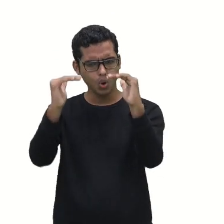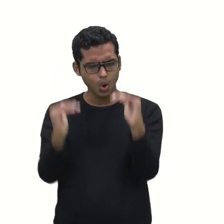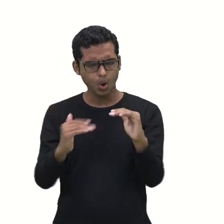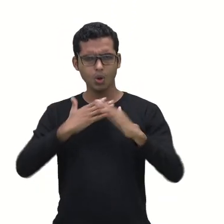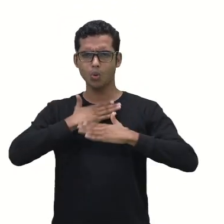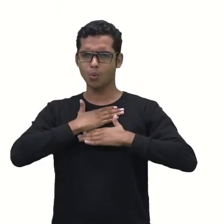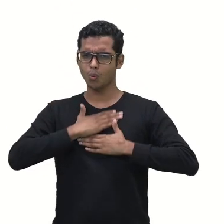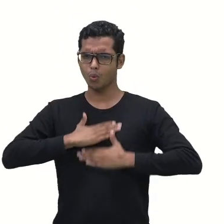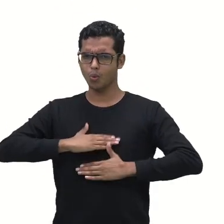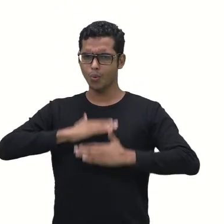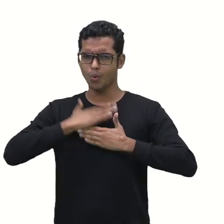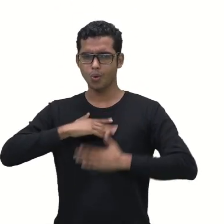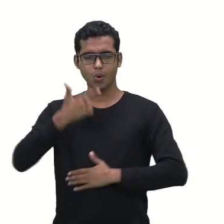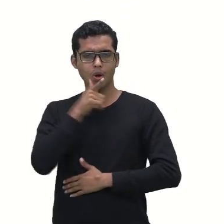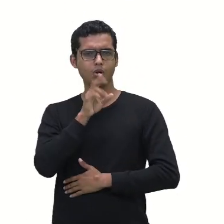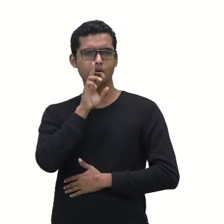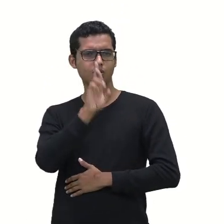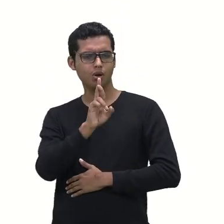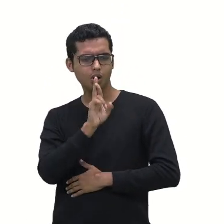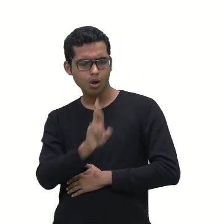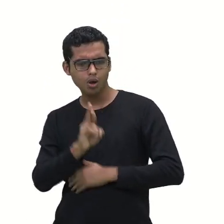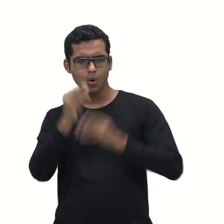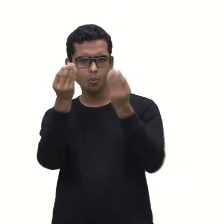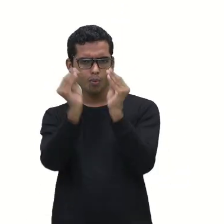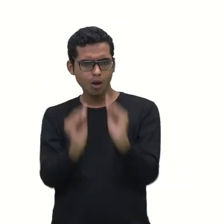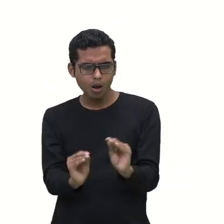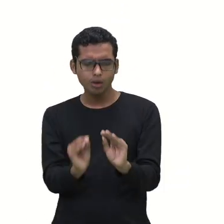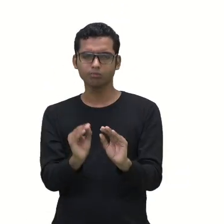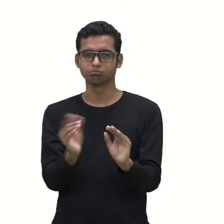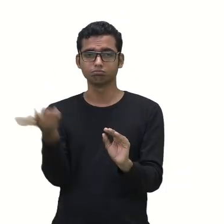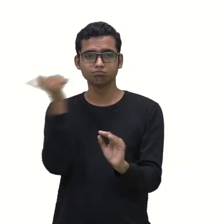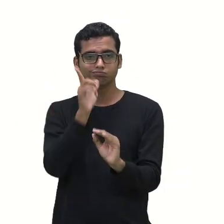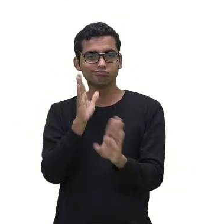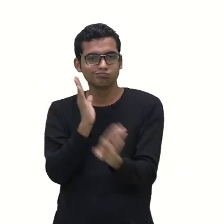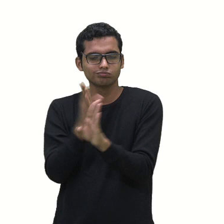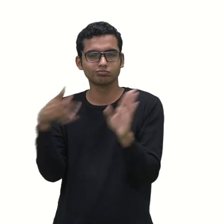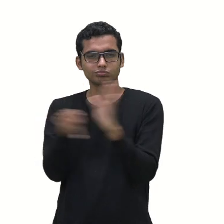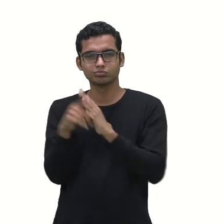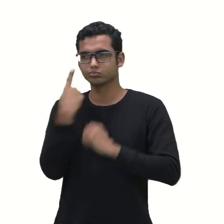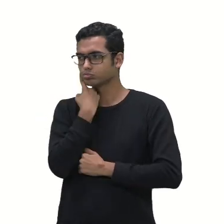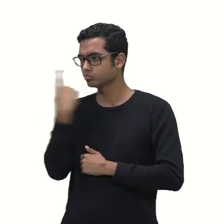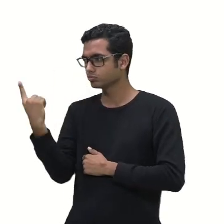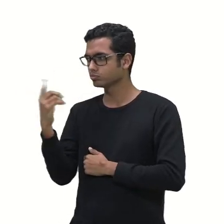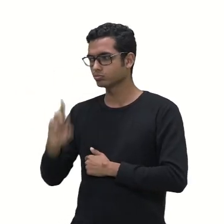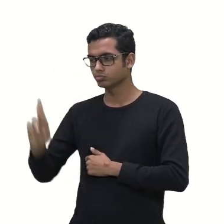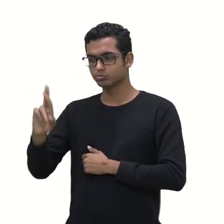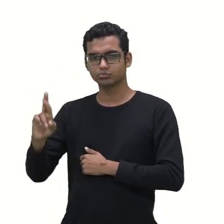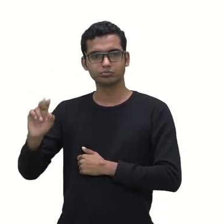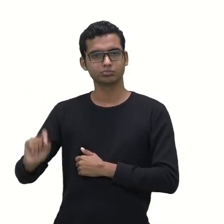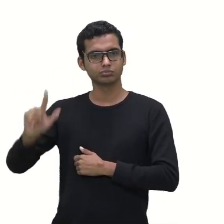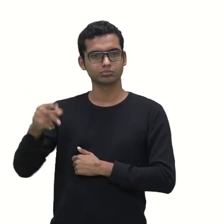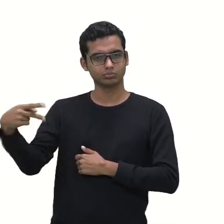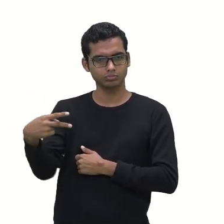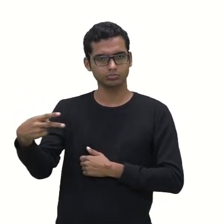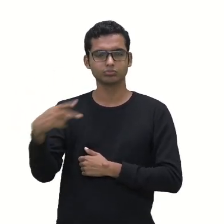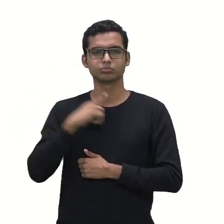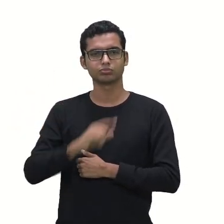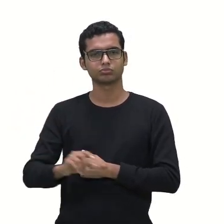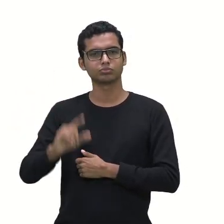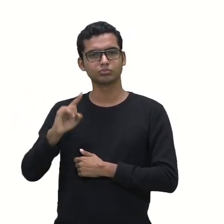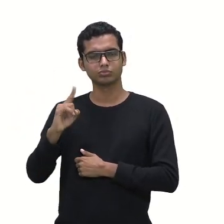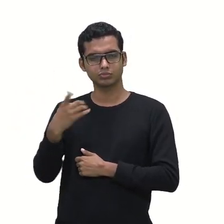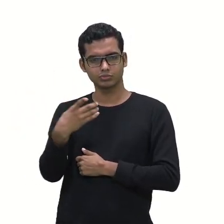com cuidado, né? Sem nenhuma afobação, a gente chegou então ao cálculo de R igual a